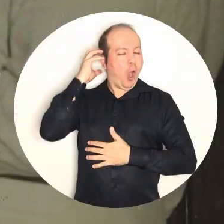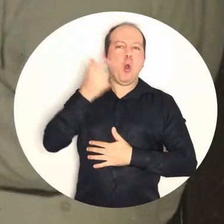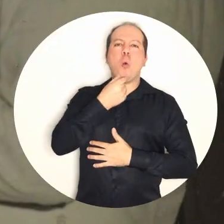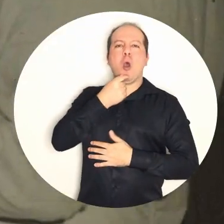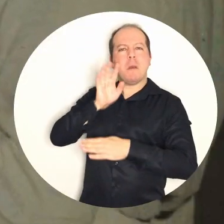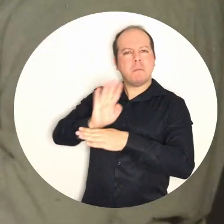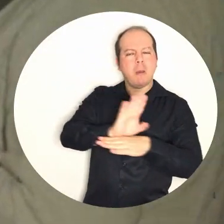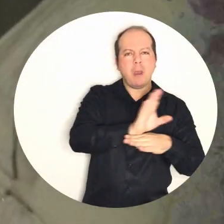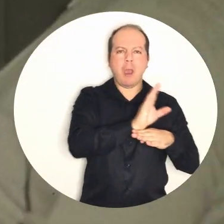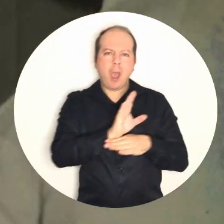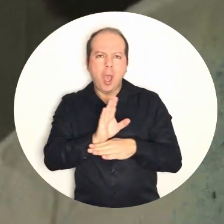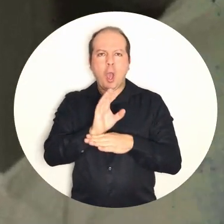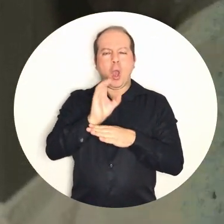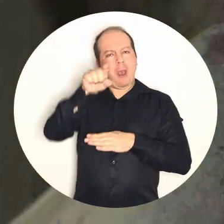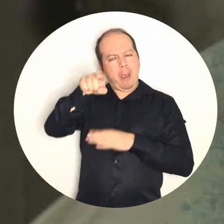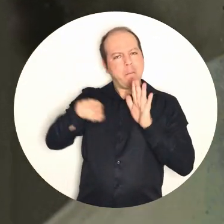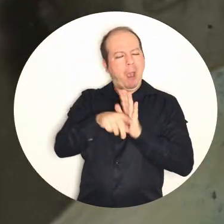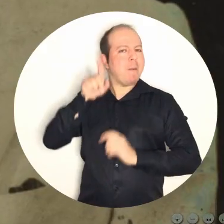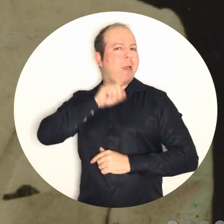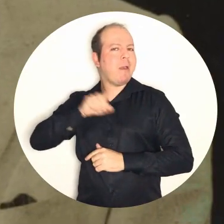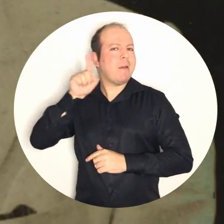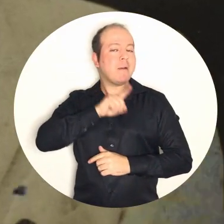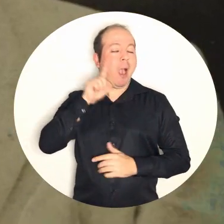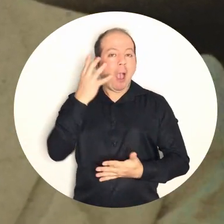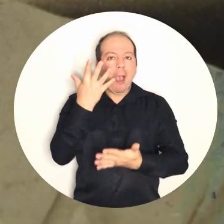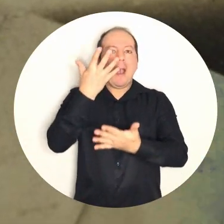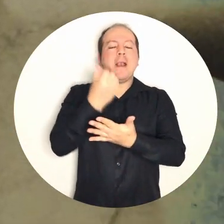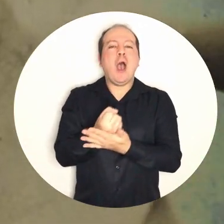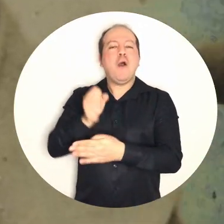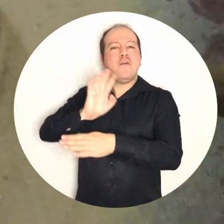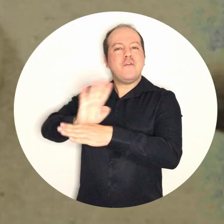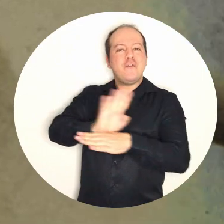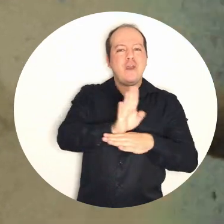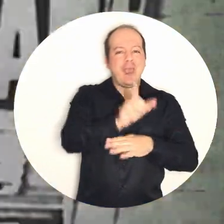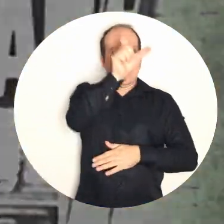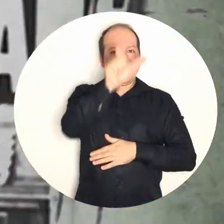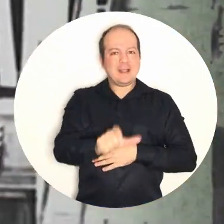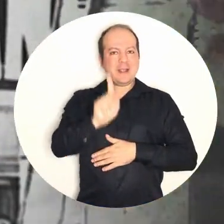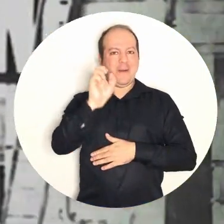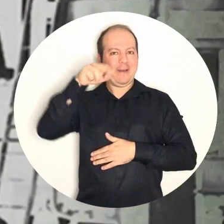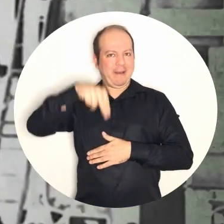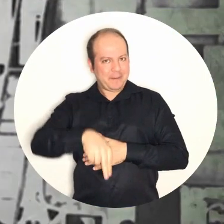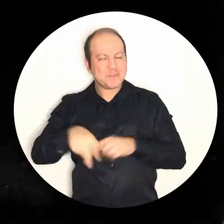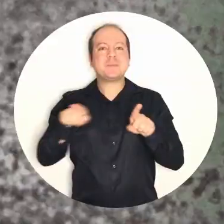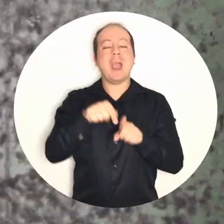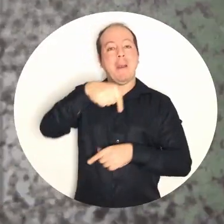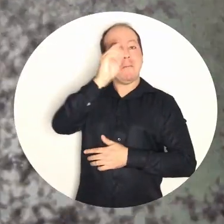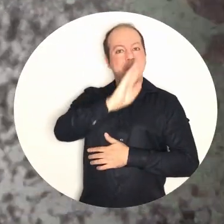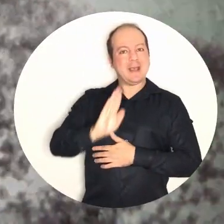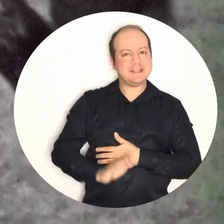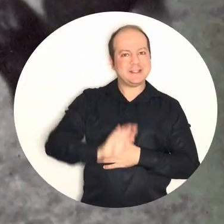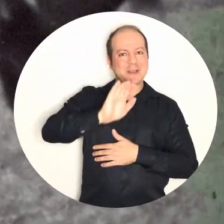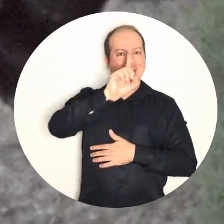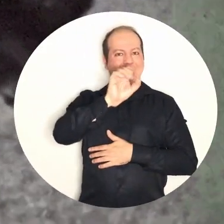O cineasta Orson Welles, nos Estados Unidos, grava o agora clássico filme Cidadão Kane. Já no